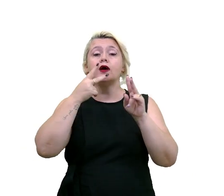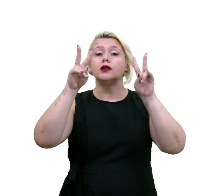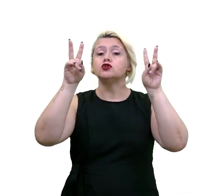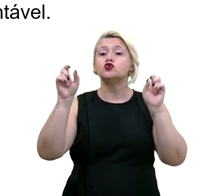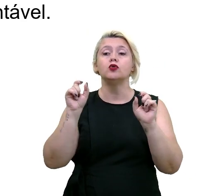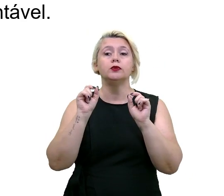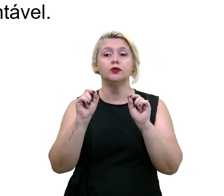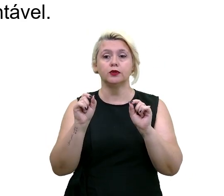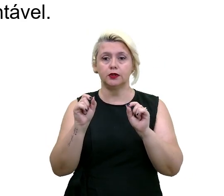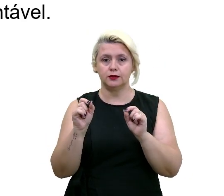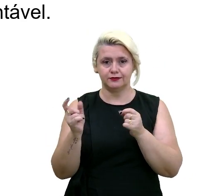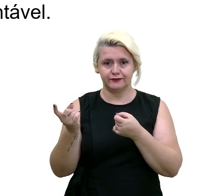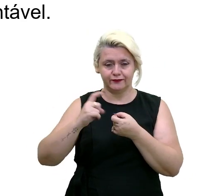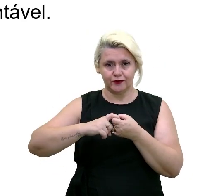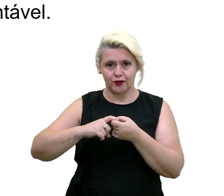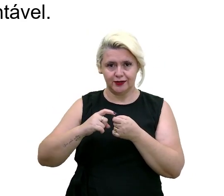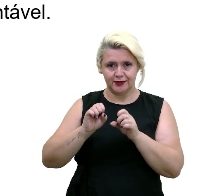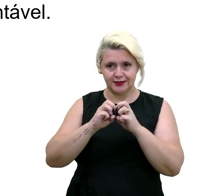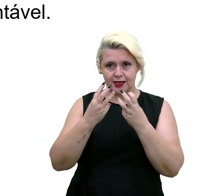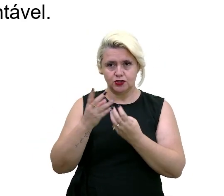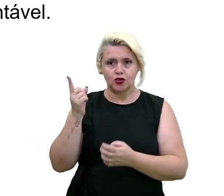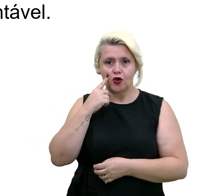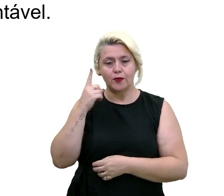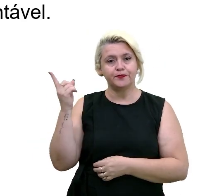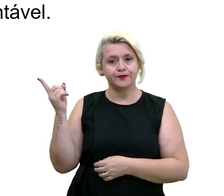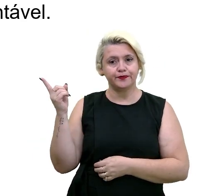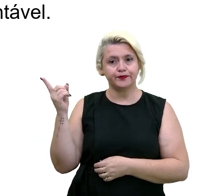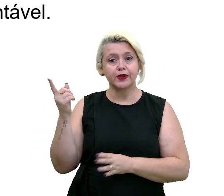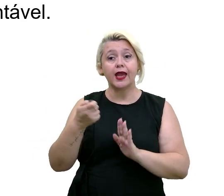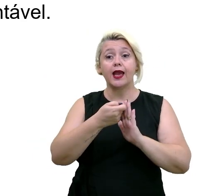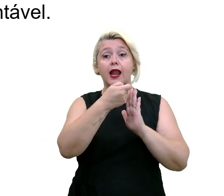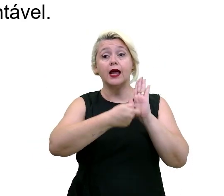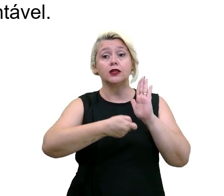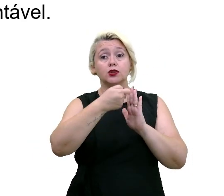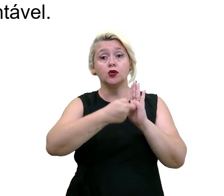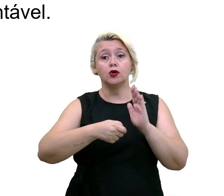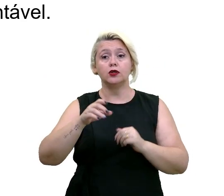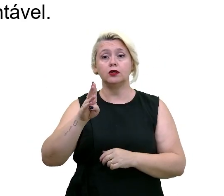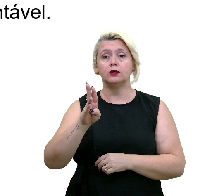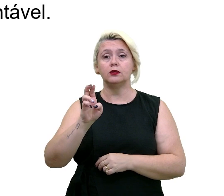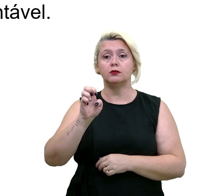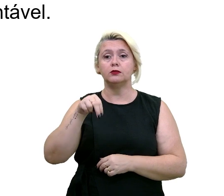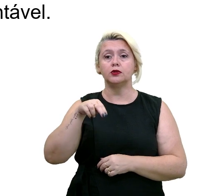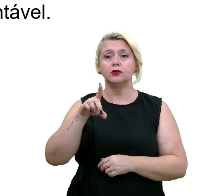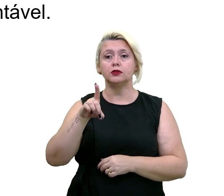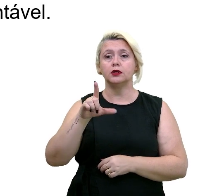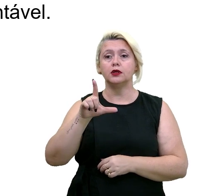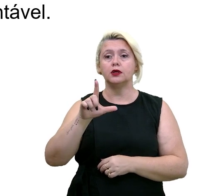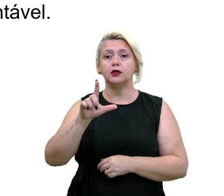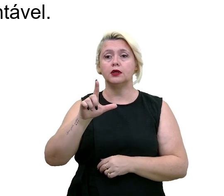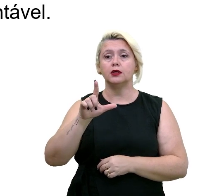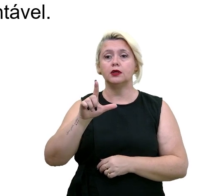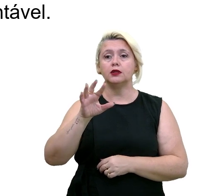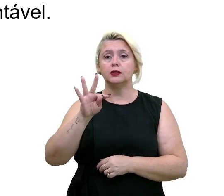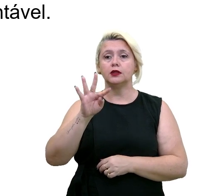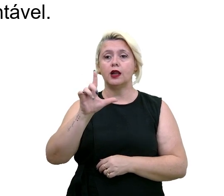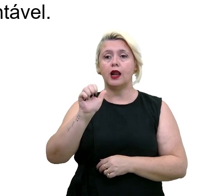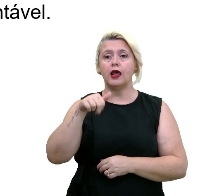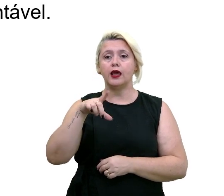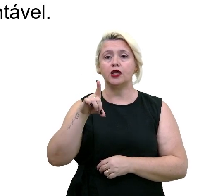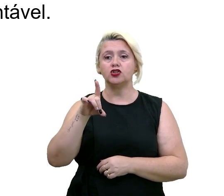volta para mim, por favor. Aí, o relatório Brundtland, né, esse relatório